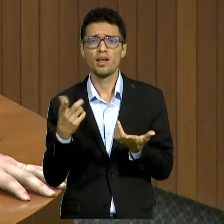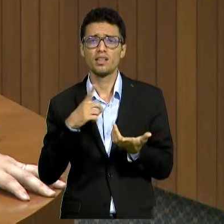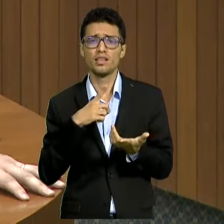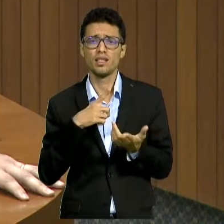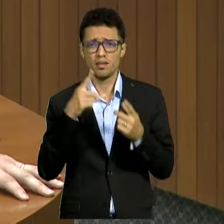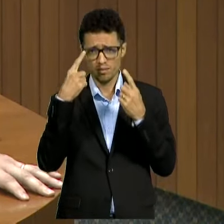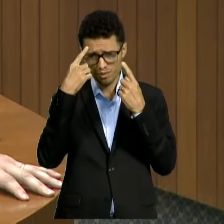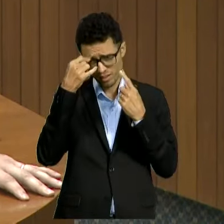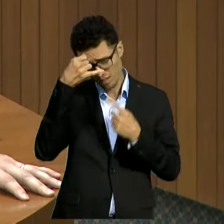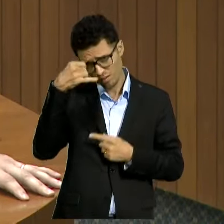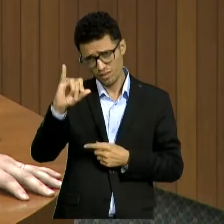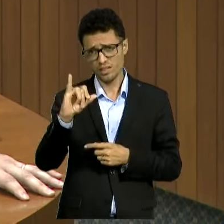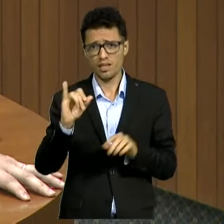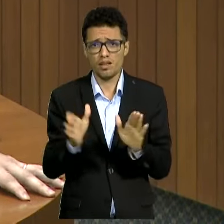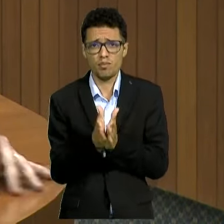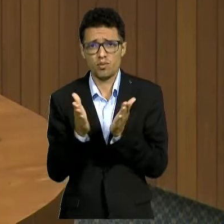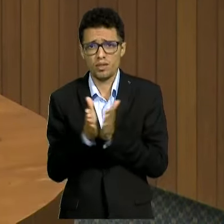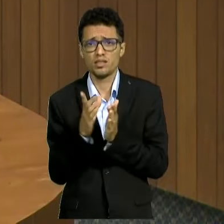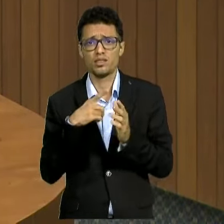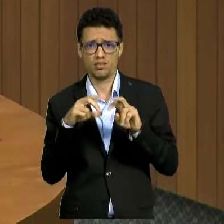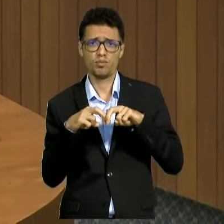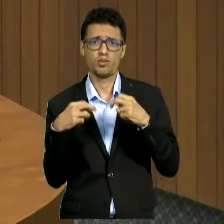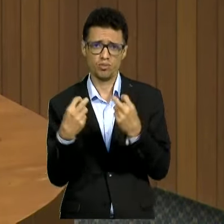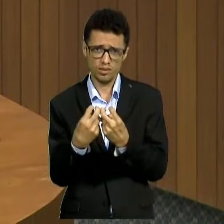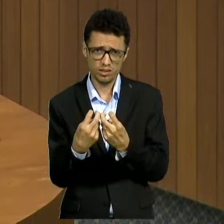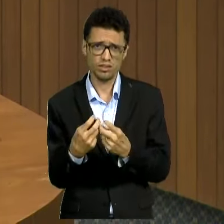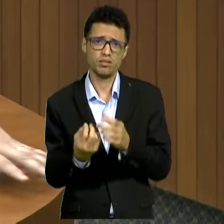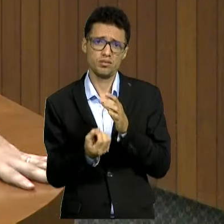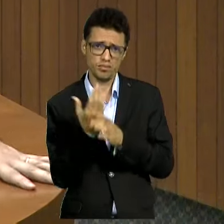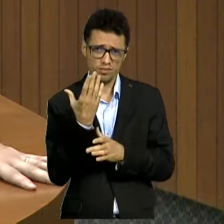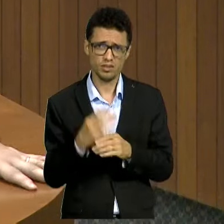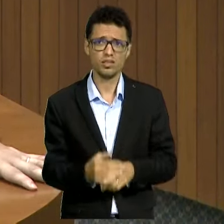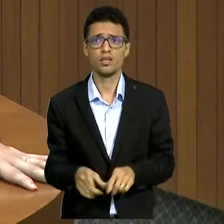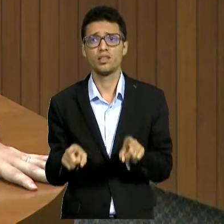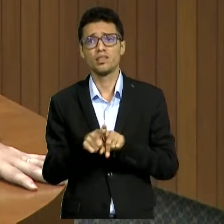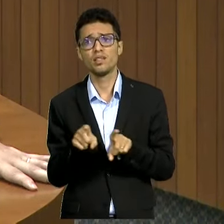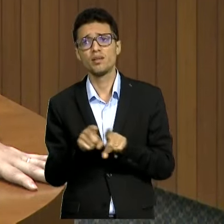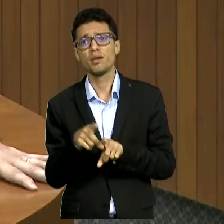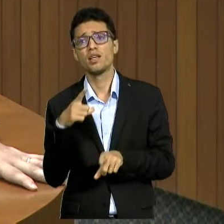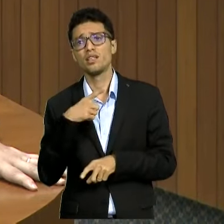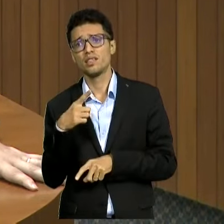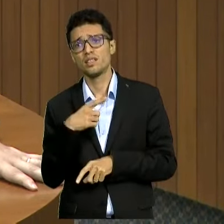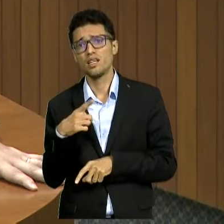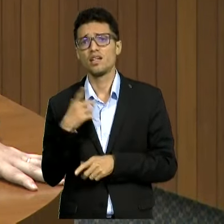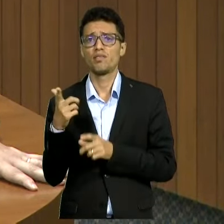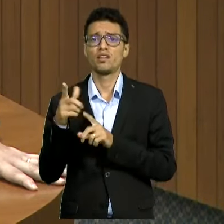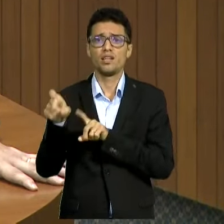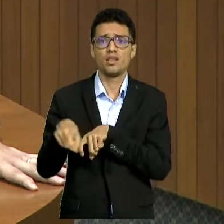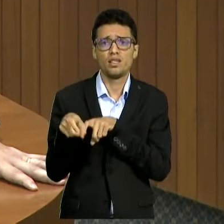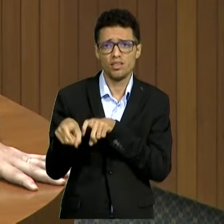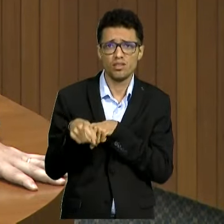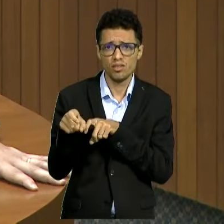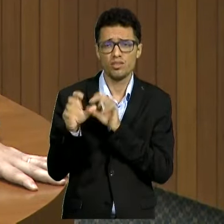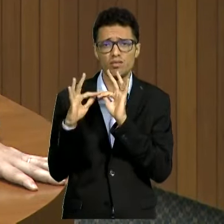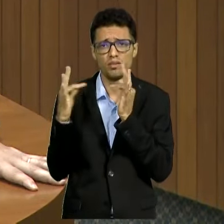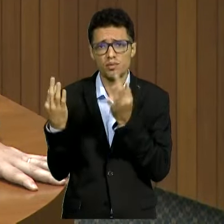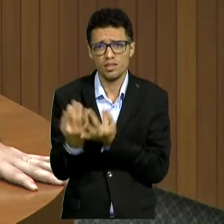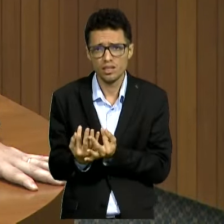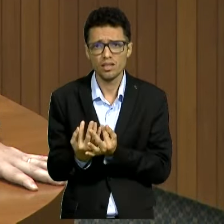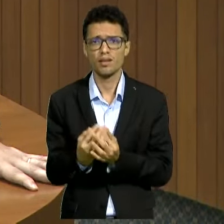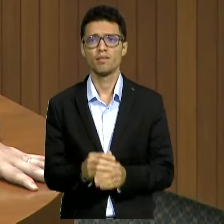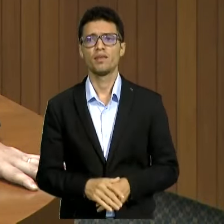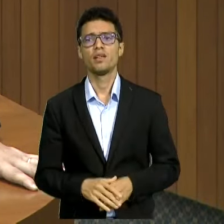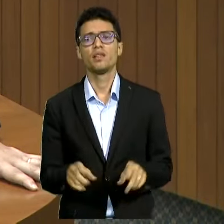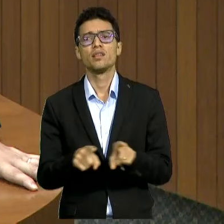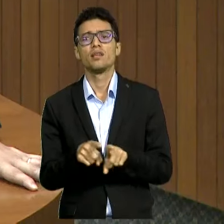também de ajudá-lo, presidiu a frente da agricultura familiar. O deputado Carlos Lula, tive outro dia